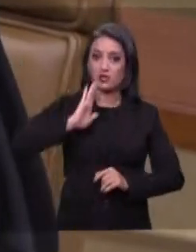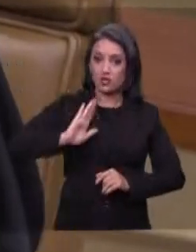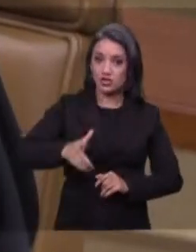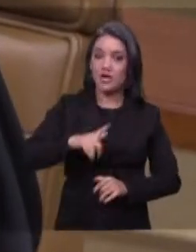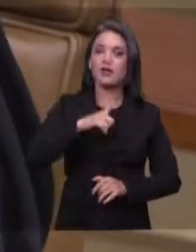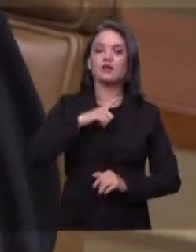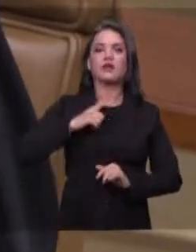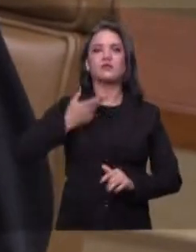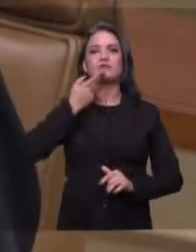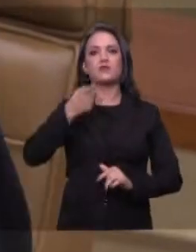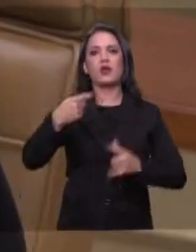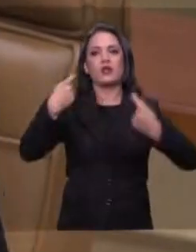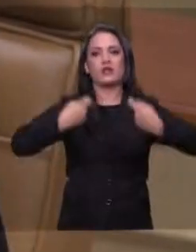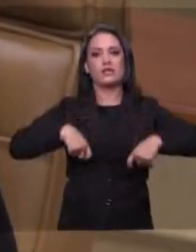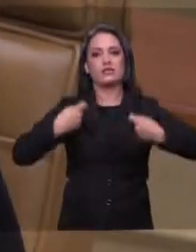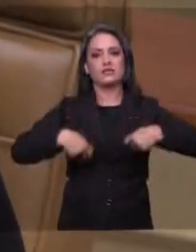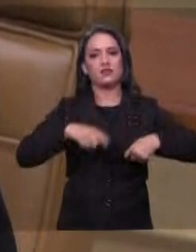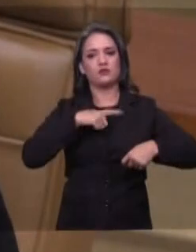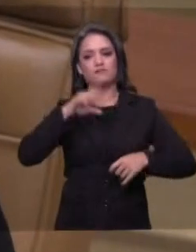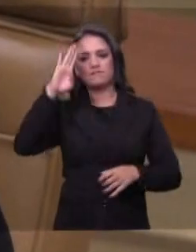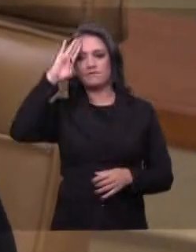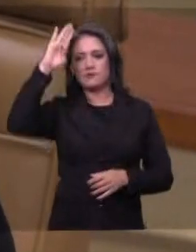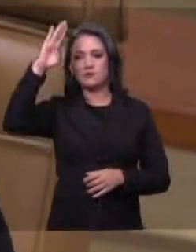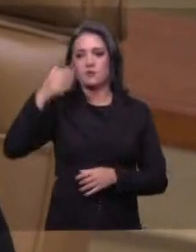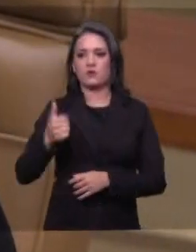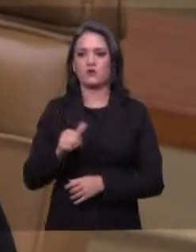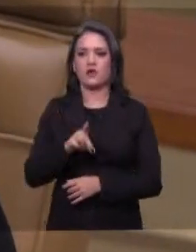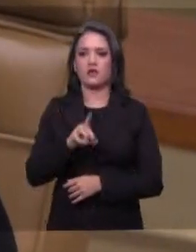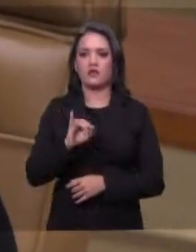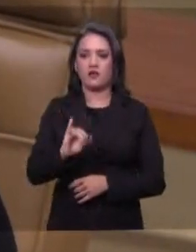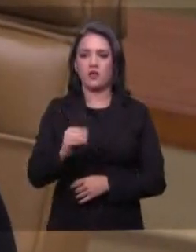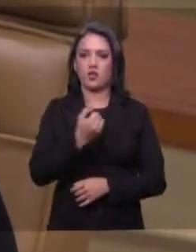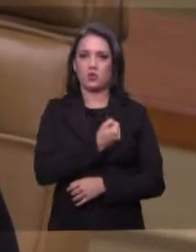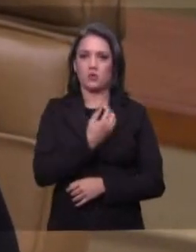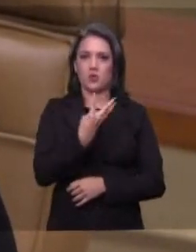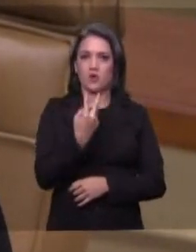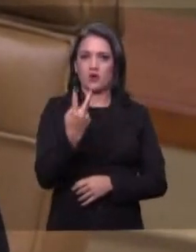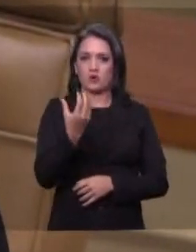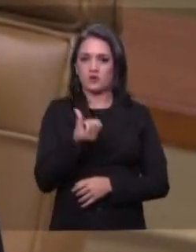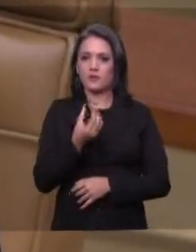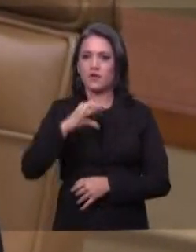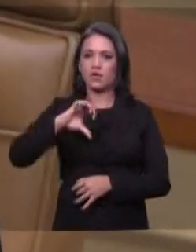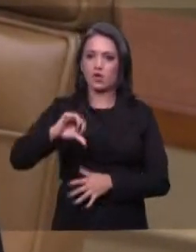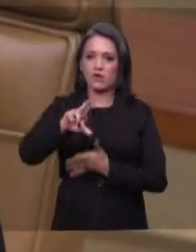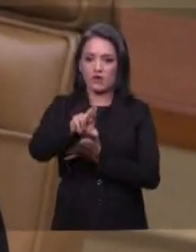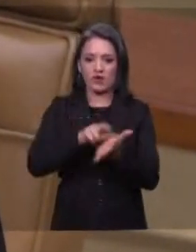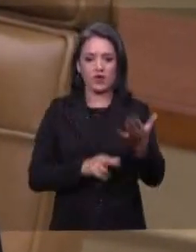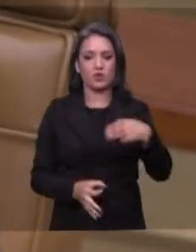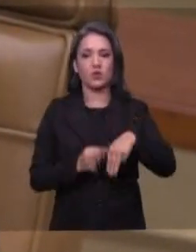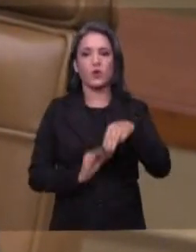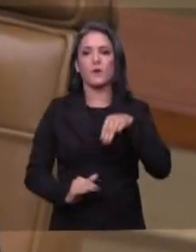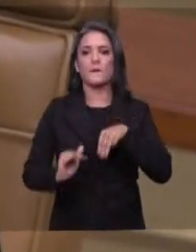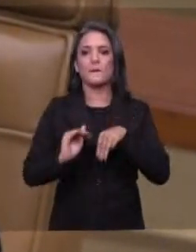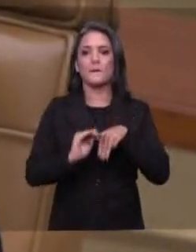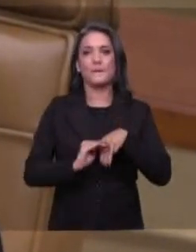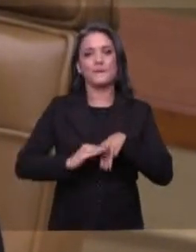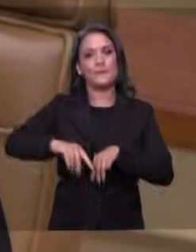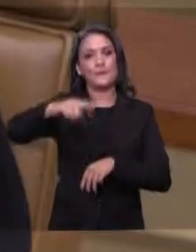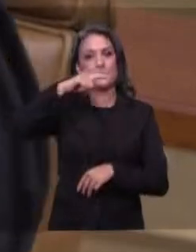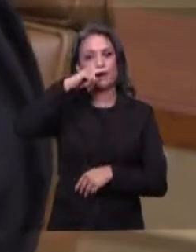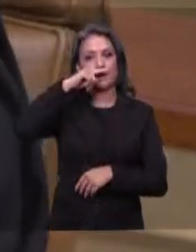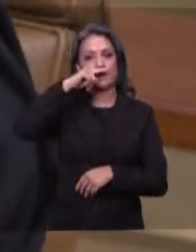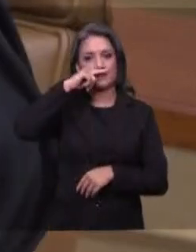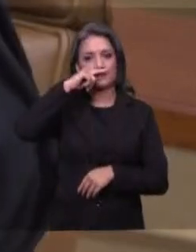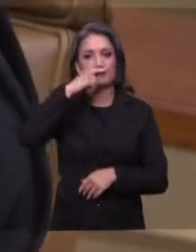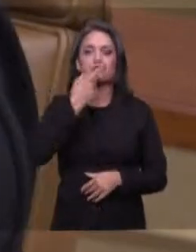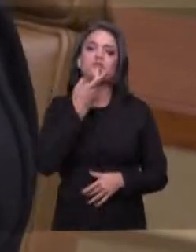a necessidade, em especial a ADI 4269, de relatoria do eminente ministro Edson